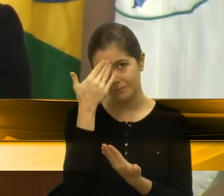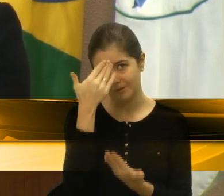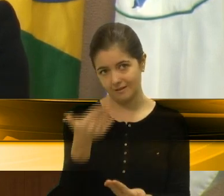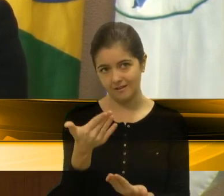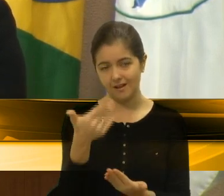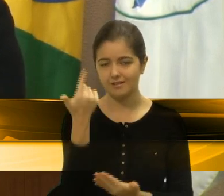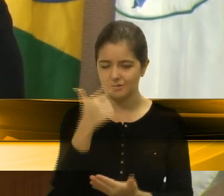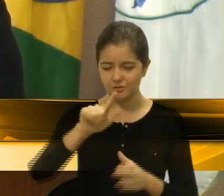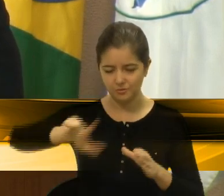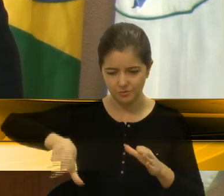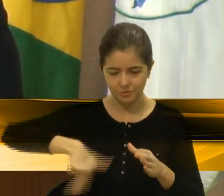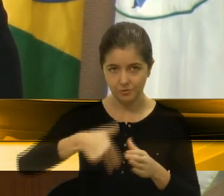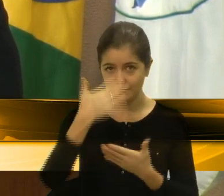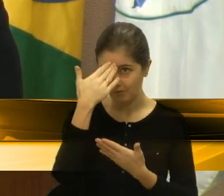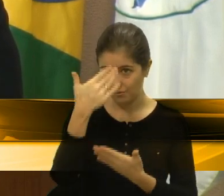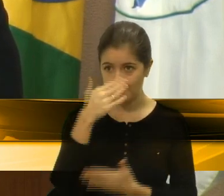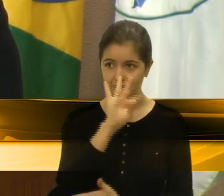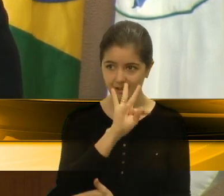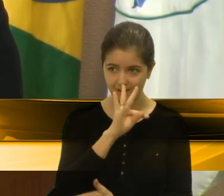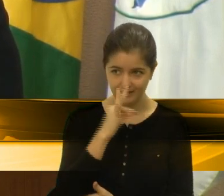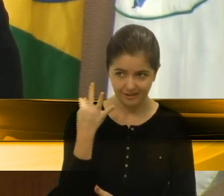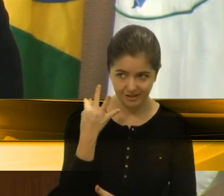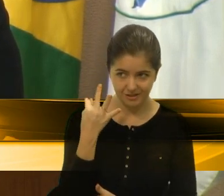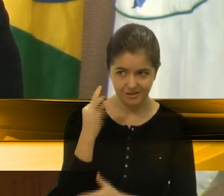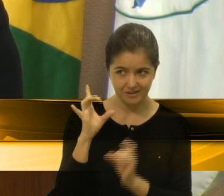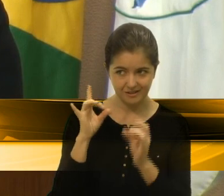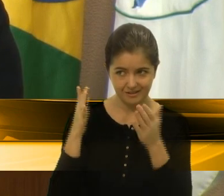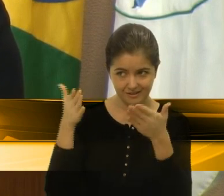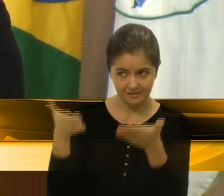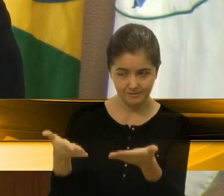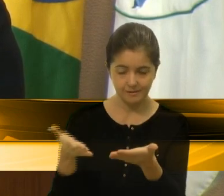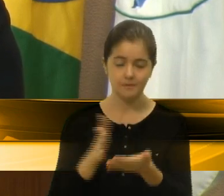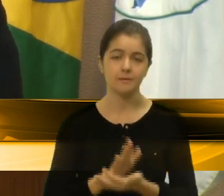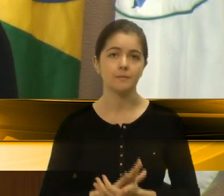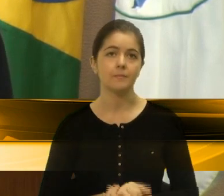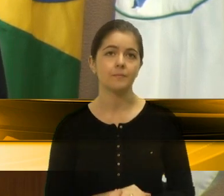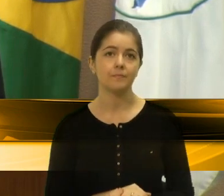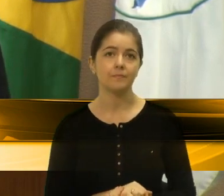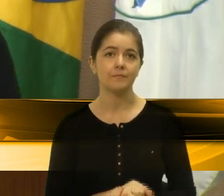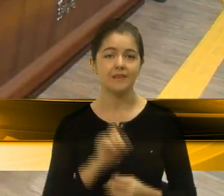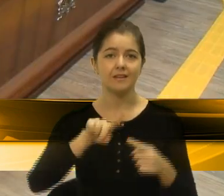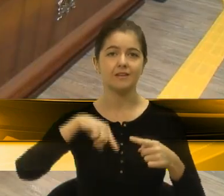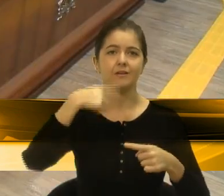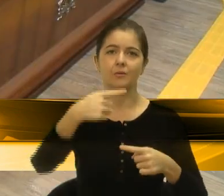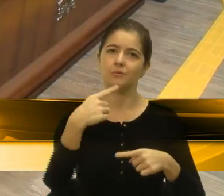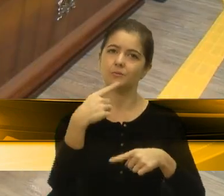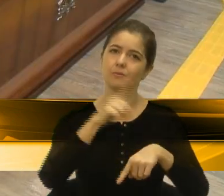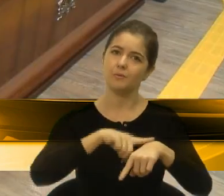obrigada a todos. Obrigada, vereadora Tatiane Frisso, em especial. E até a próxima.